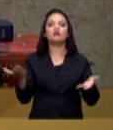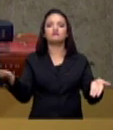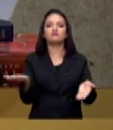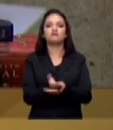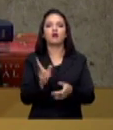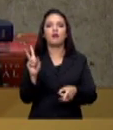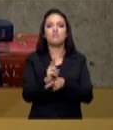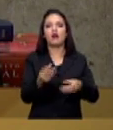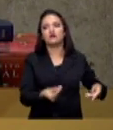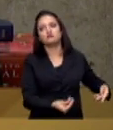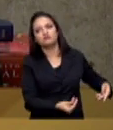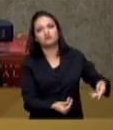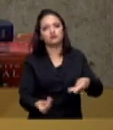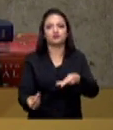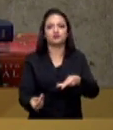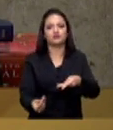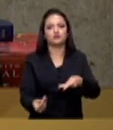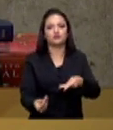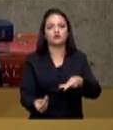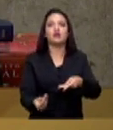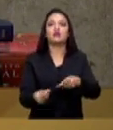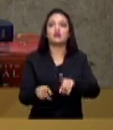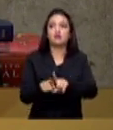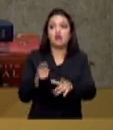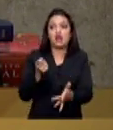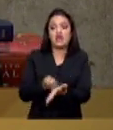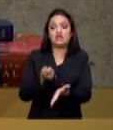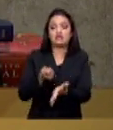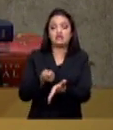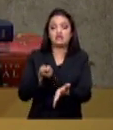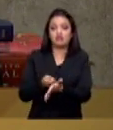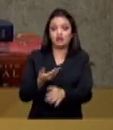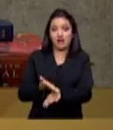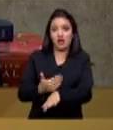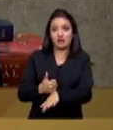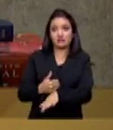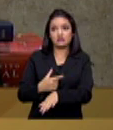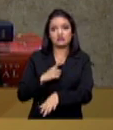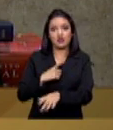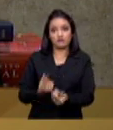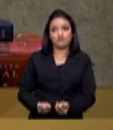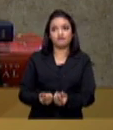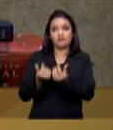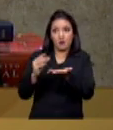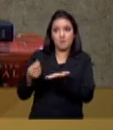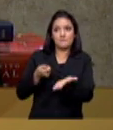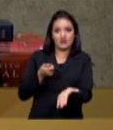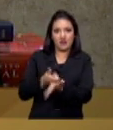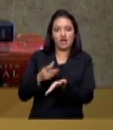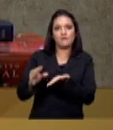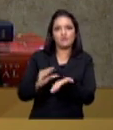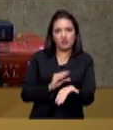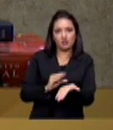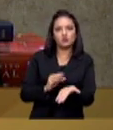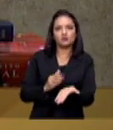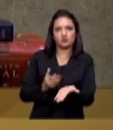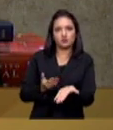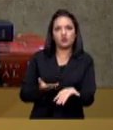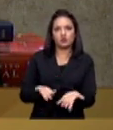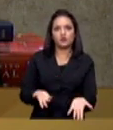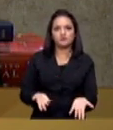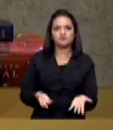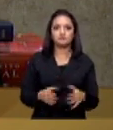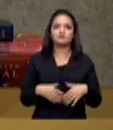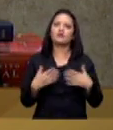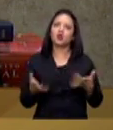medida cautelar e exigir uma contracautela, essa é uma figura antiquíssima que foi construída